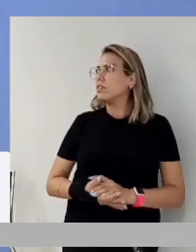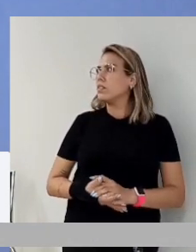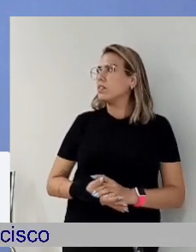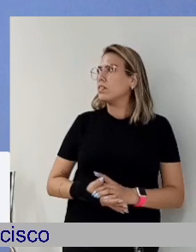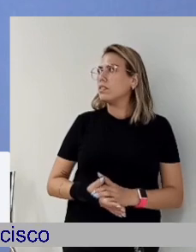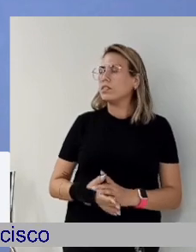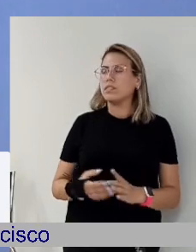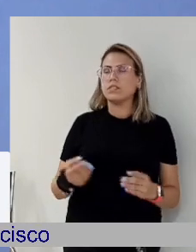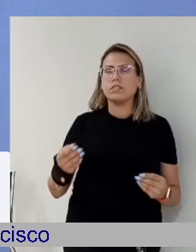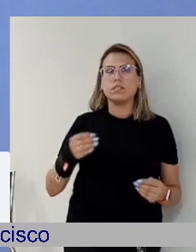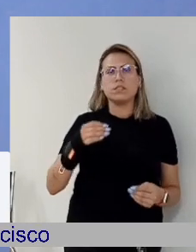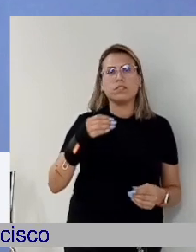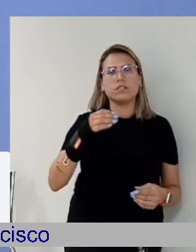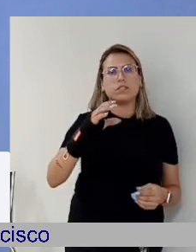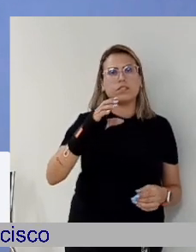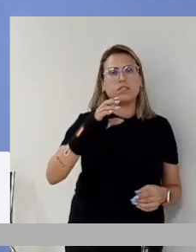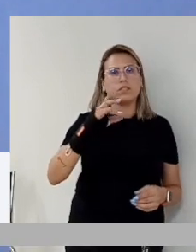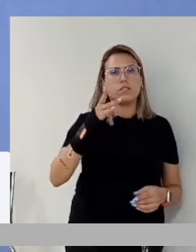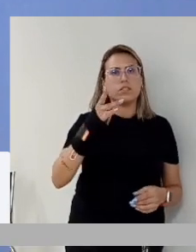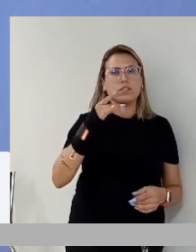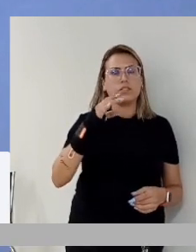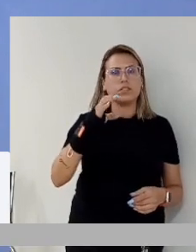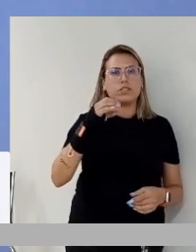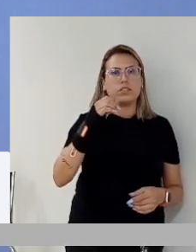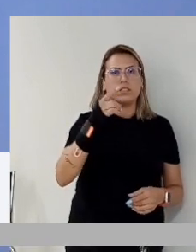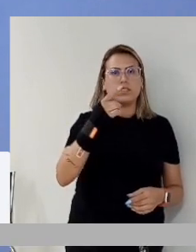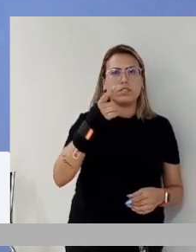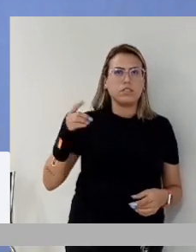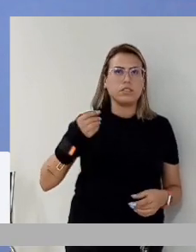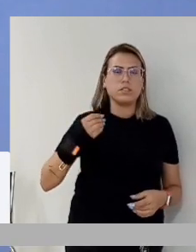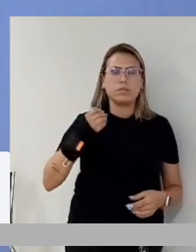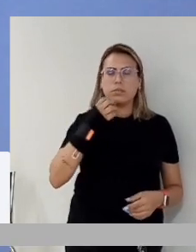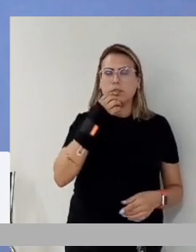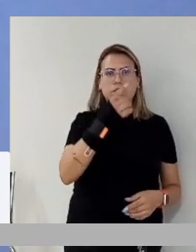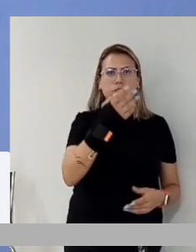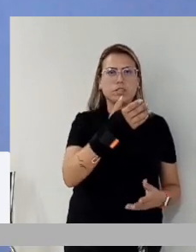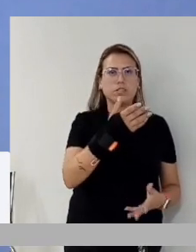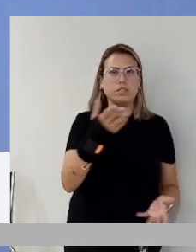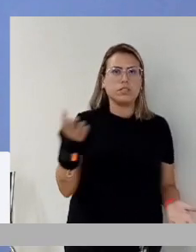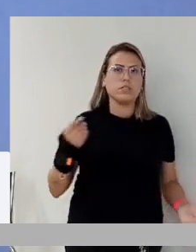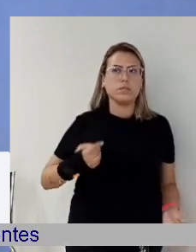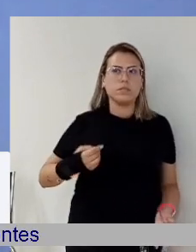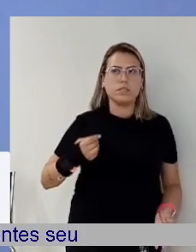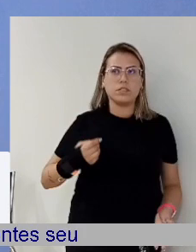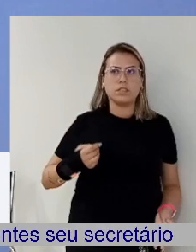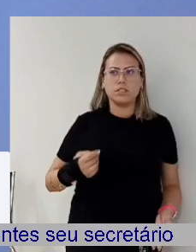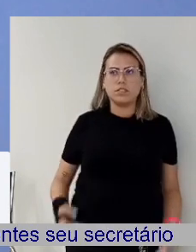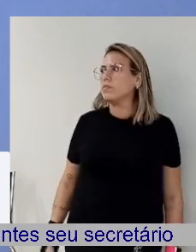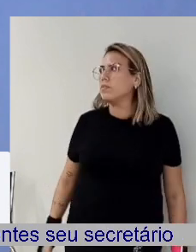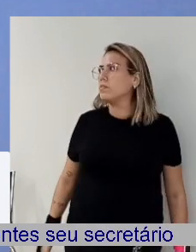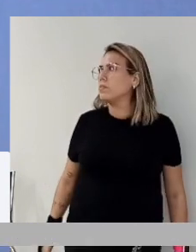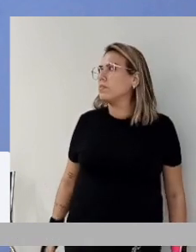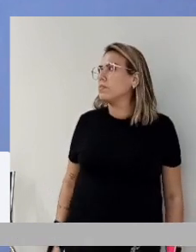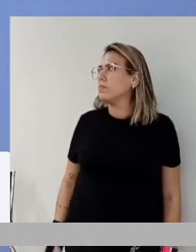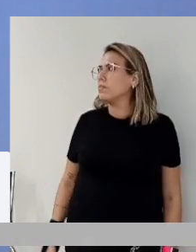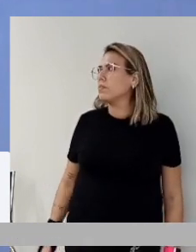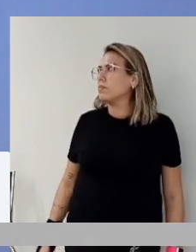Francisco Feitosa Guimarães Bom dia a todos presentes senhor secretário Obrigado